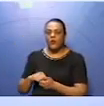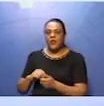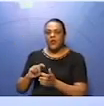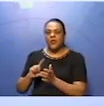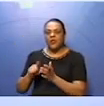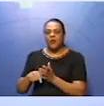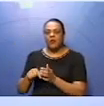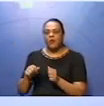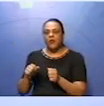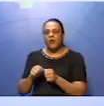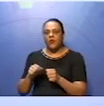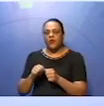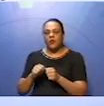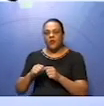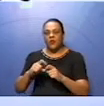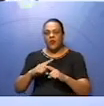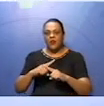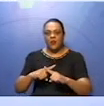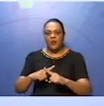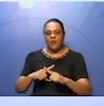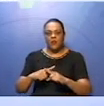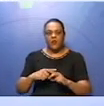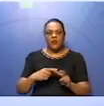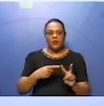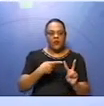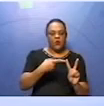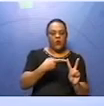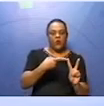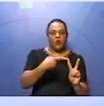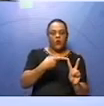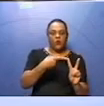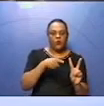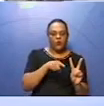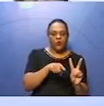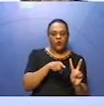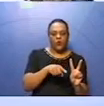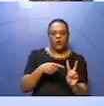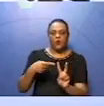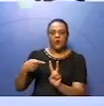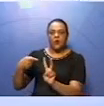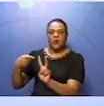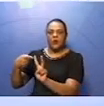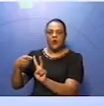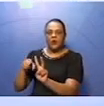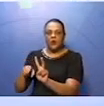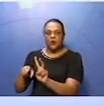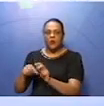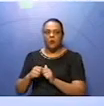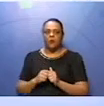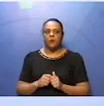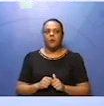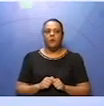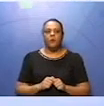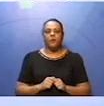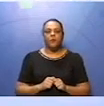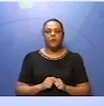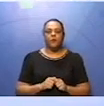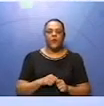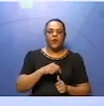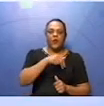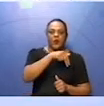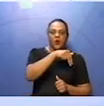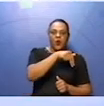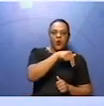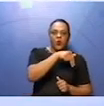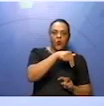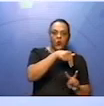de vezes entre os números que estão dentro da raiz. Então, aqui no caso o n, né, é um número